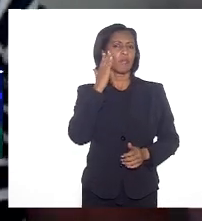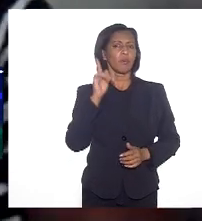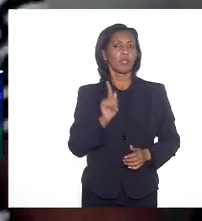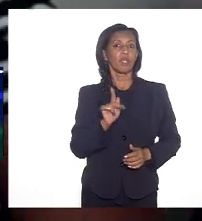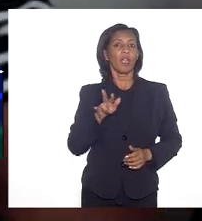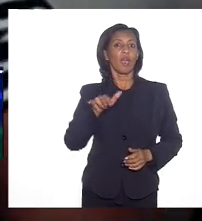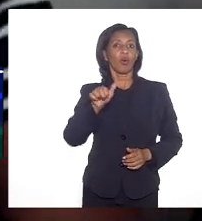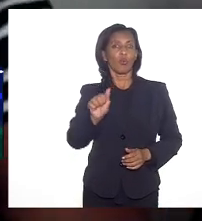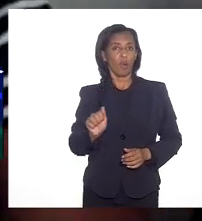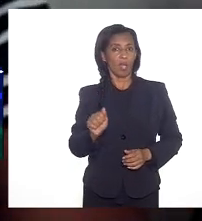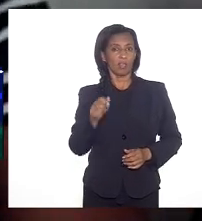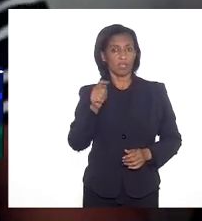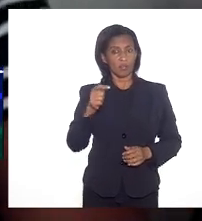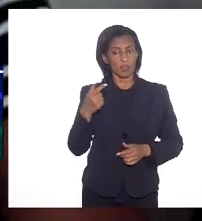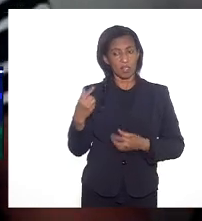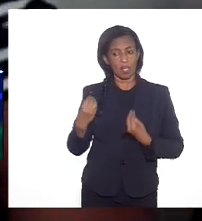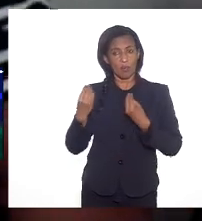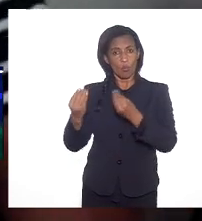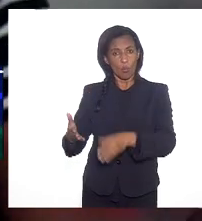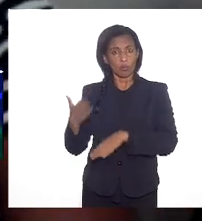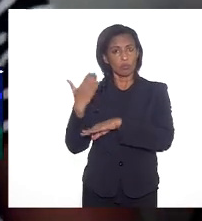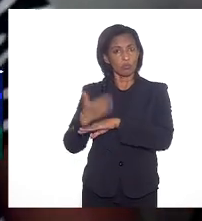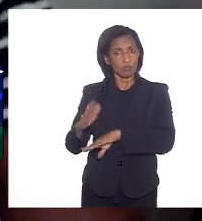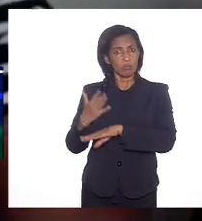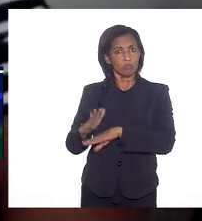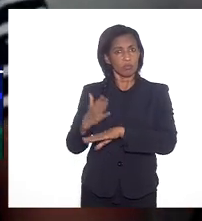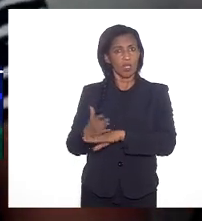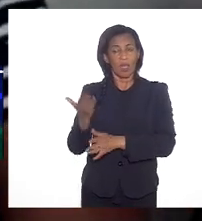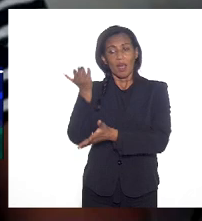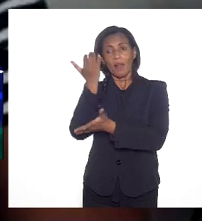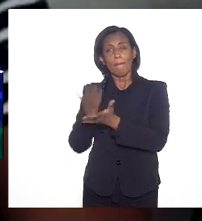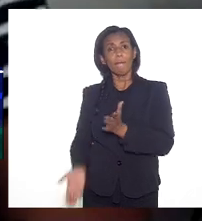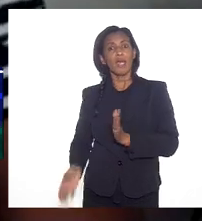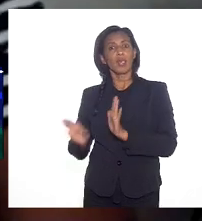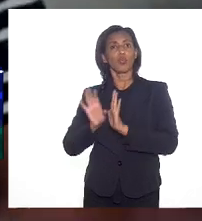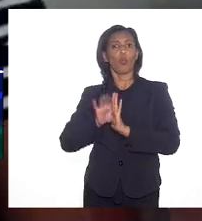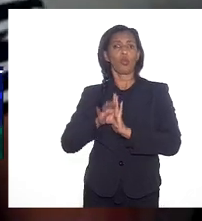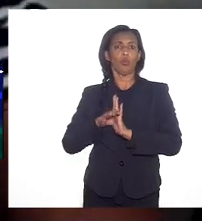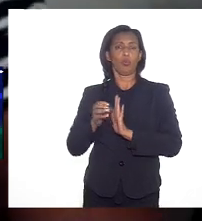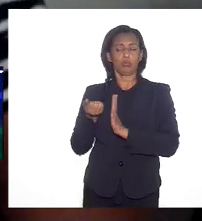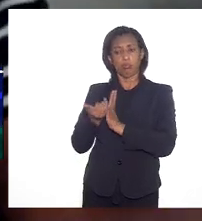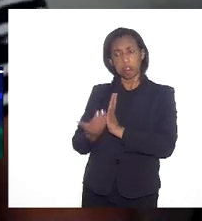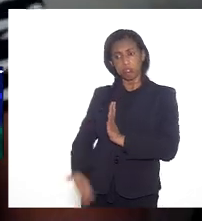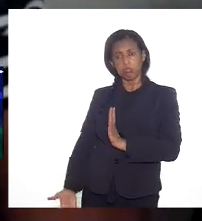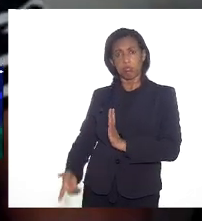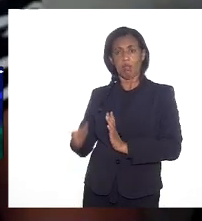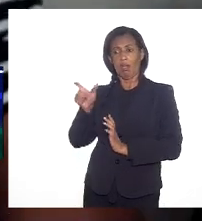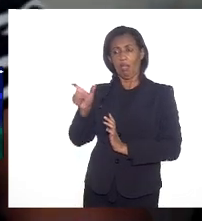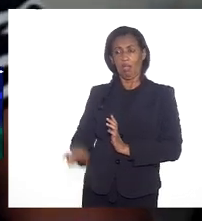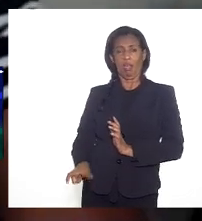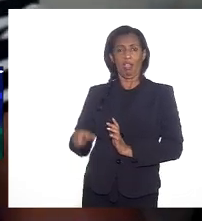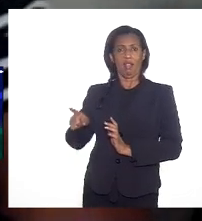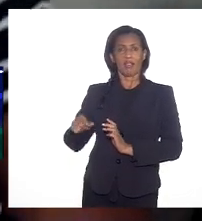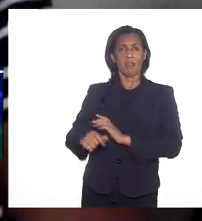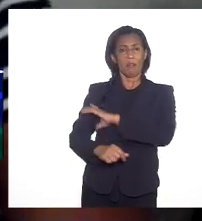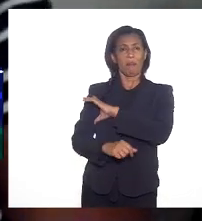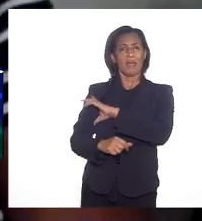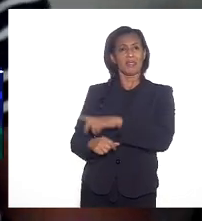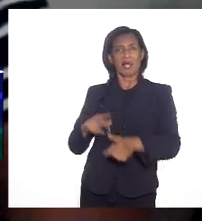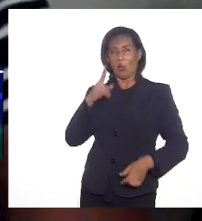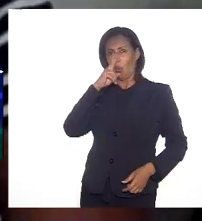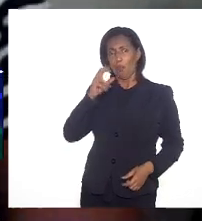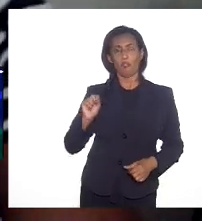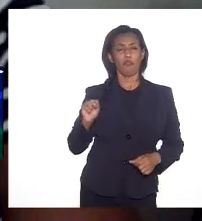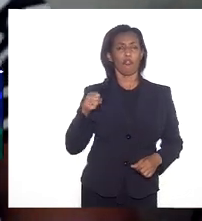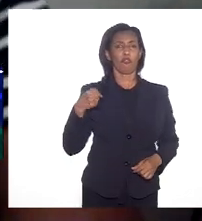você der muitas atividades à guarda municipal, ela perde o seu conteúdo, ela passa a existir como um braço armado igual a